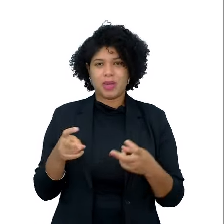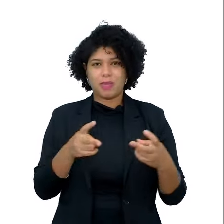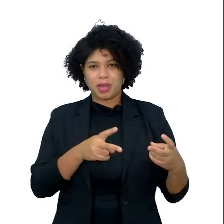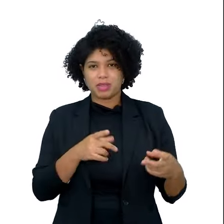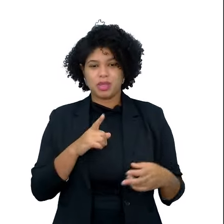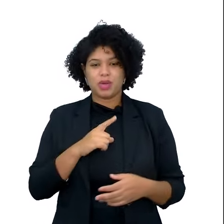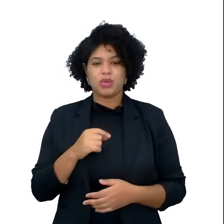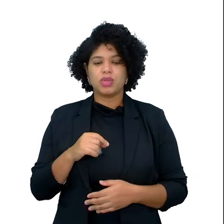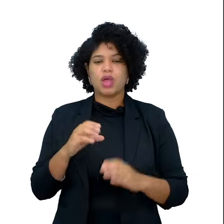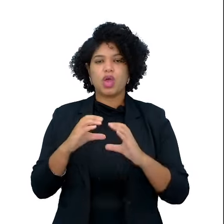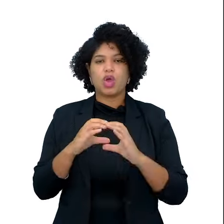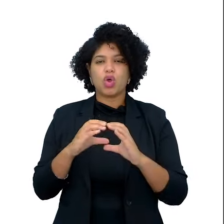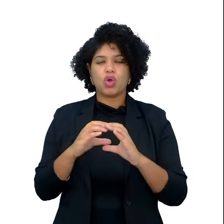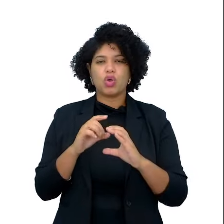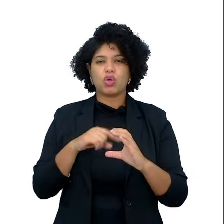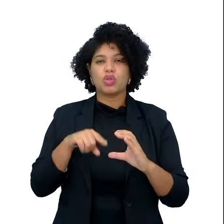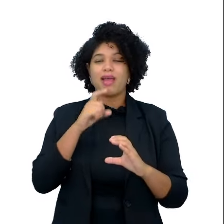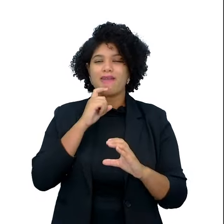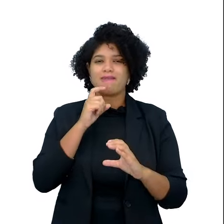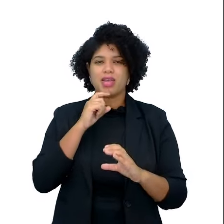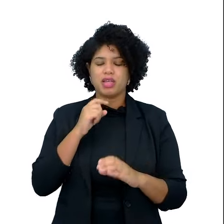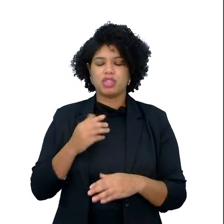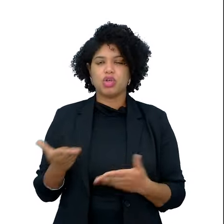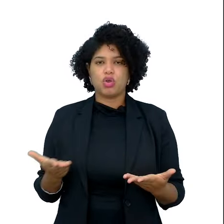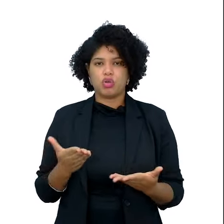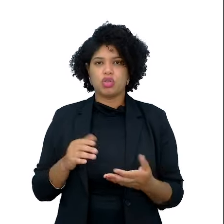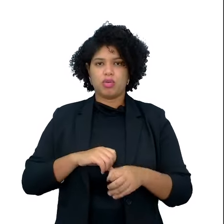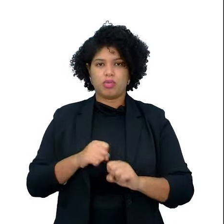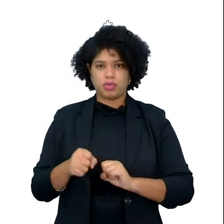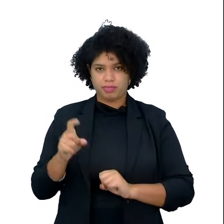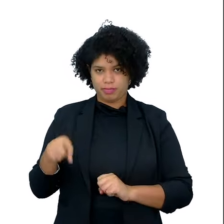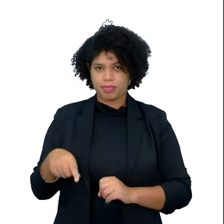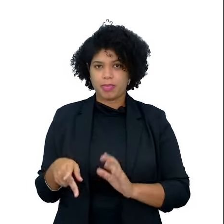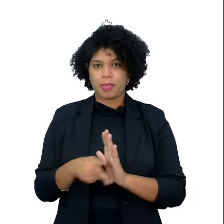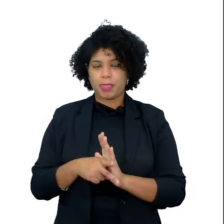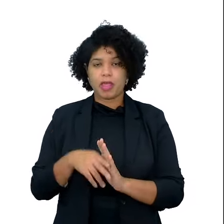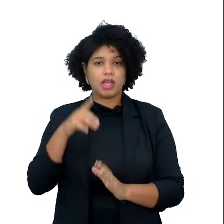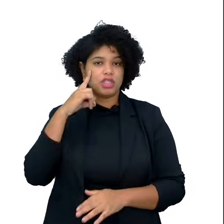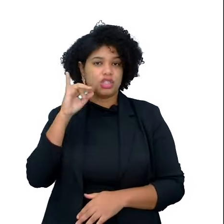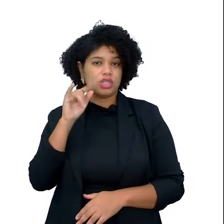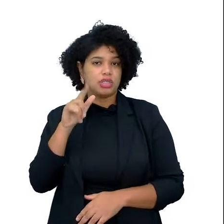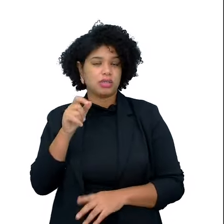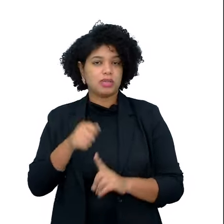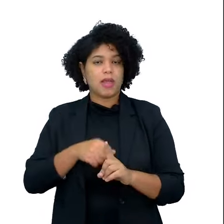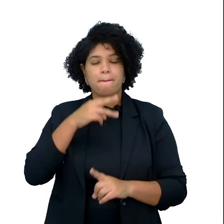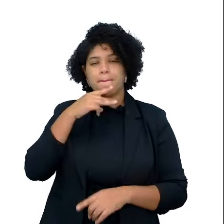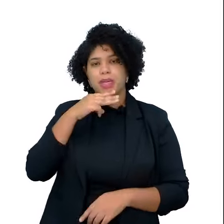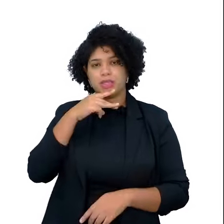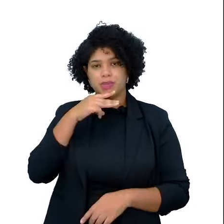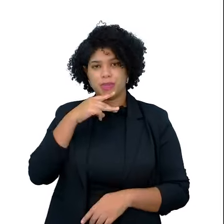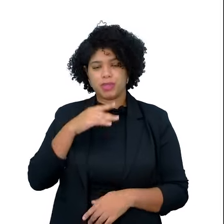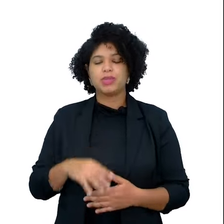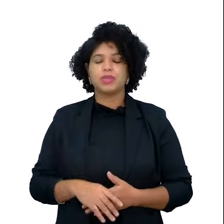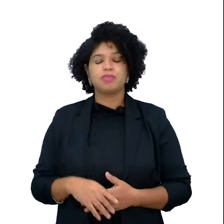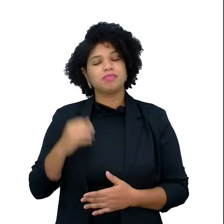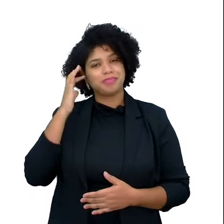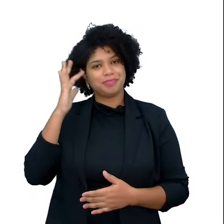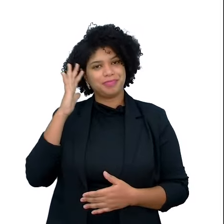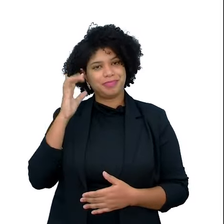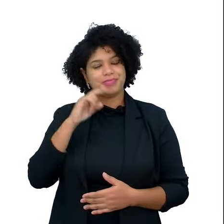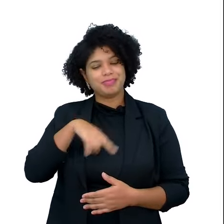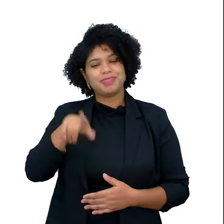em verdinho a formação de hoje, que é a do dia 17 de março. Imagino que vocês possam